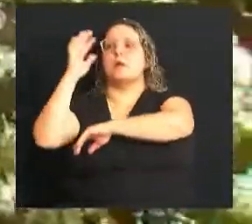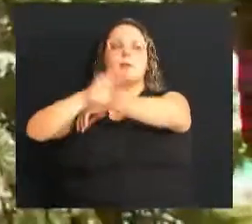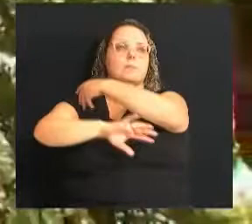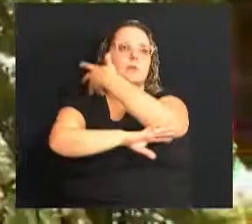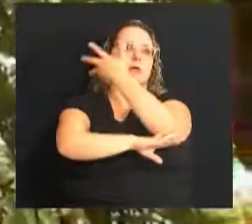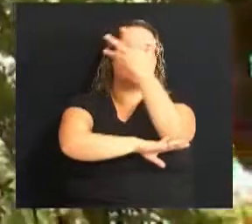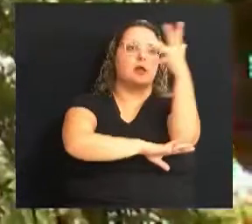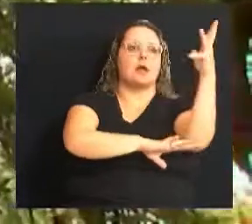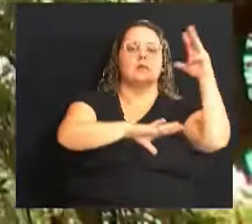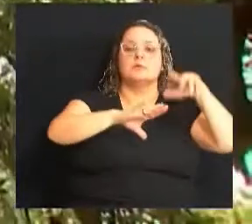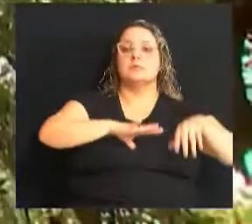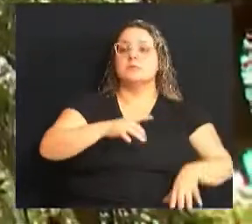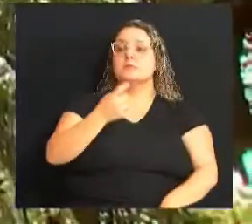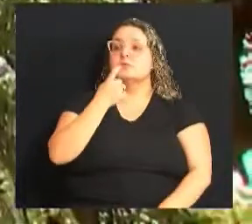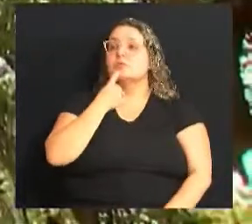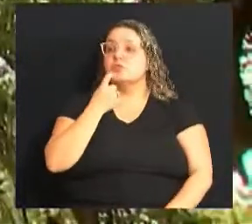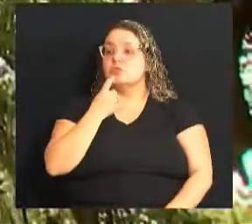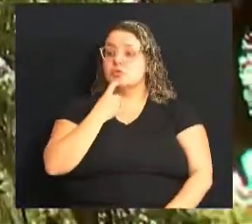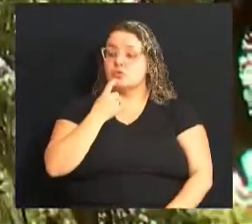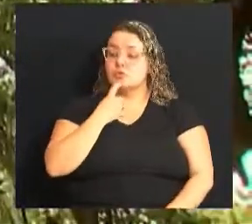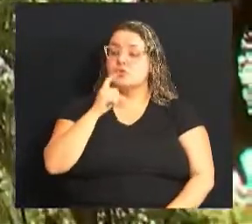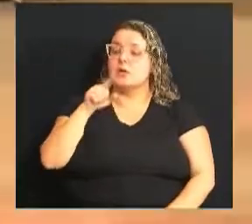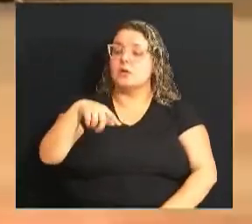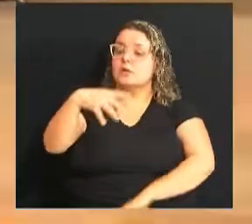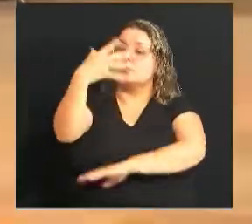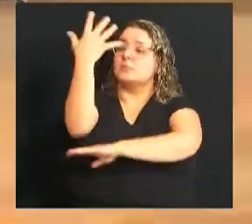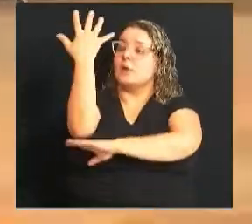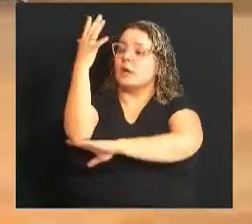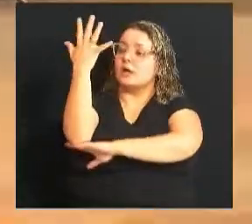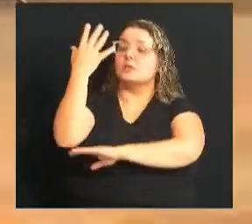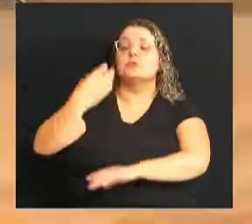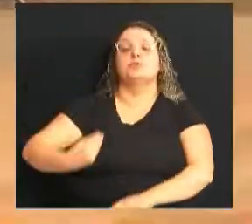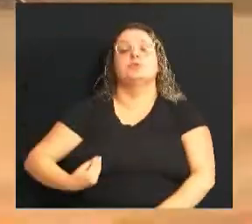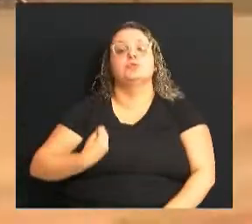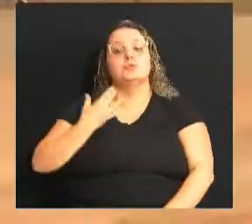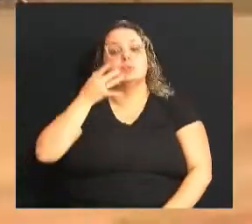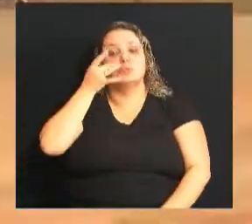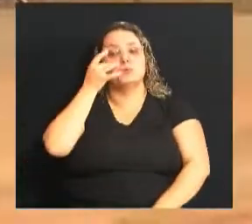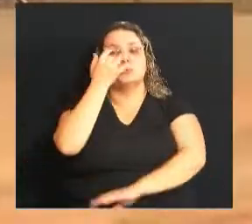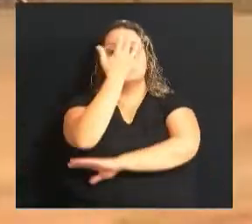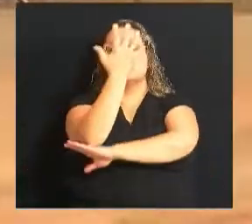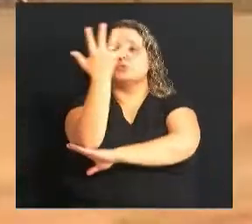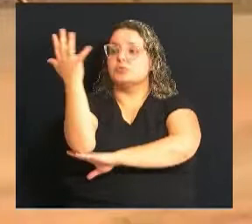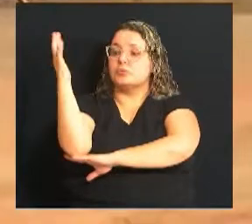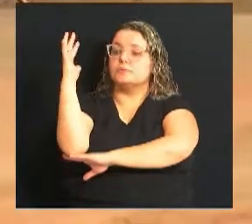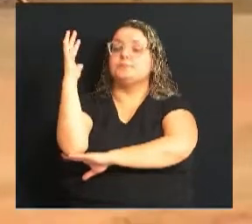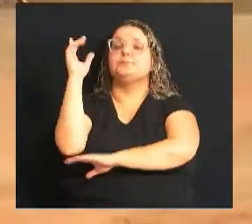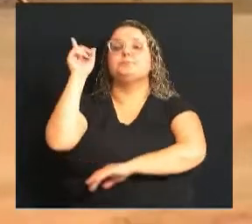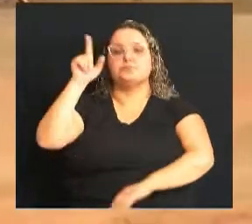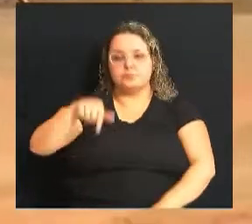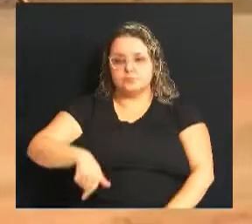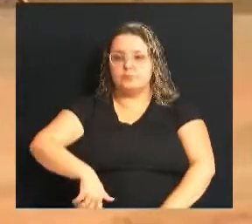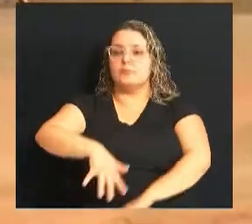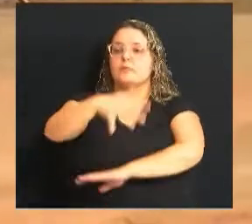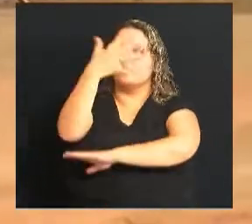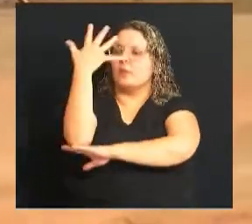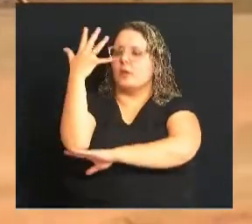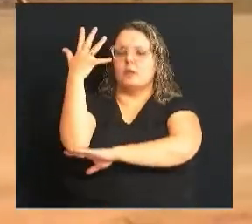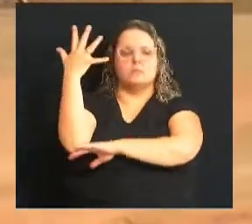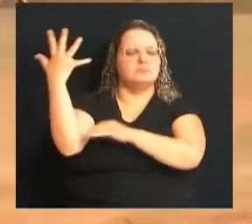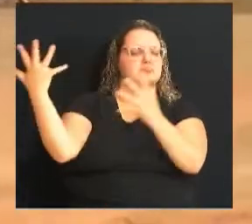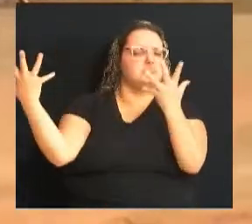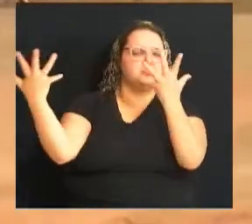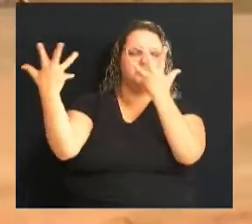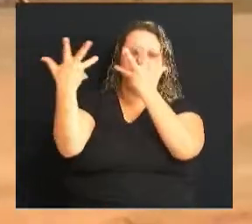né? Ela era uma árvore muito presente nas florestas e é uma árvore de uma exuberância